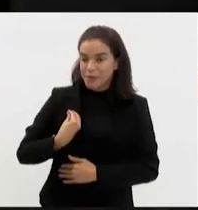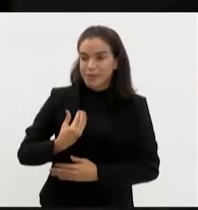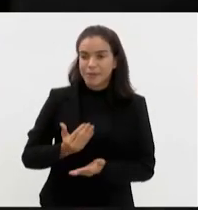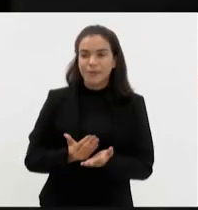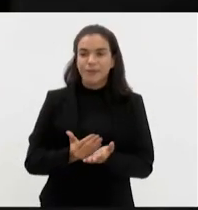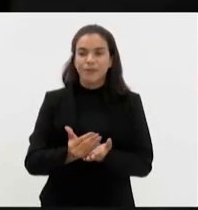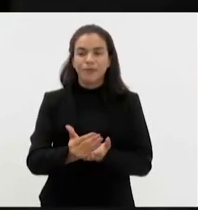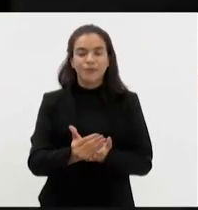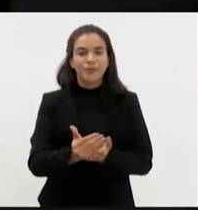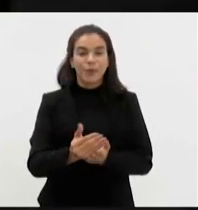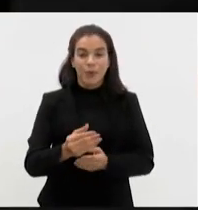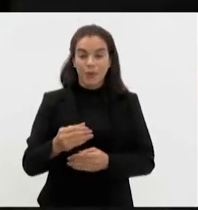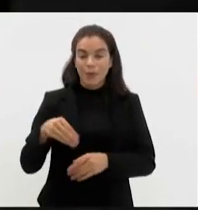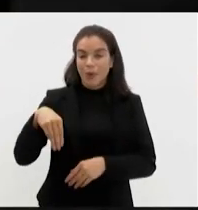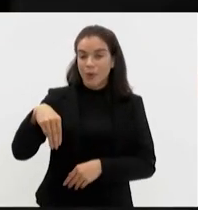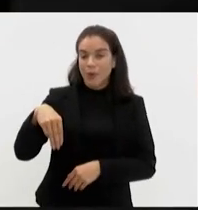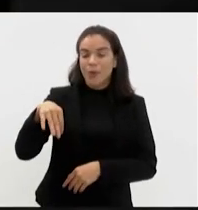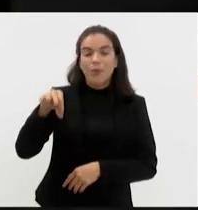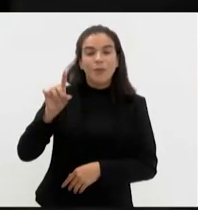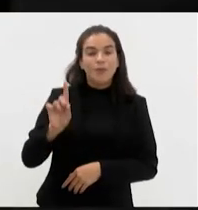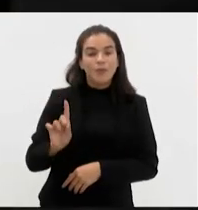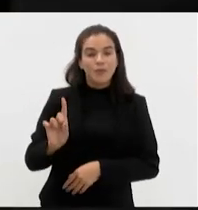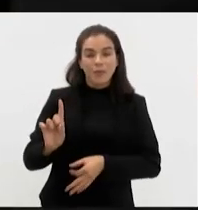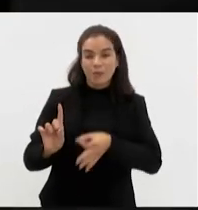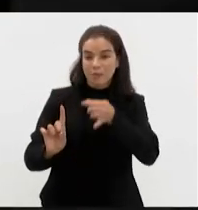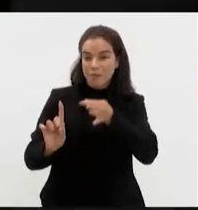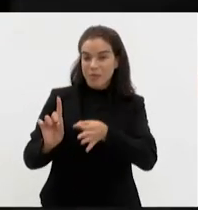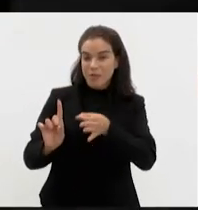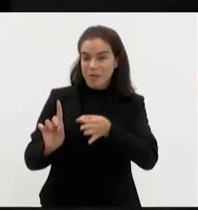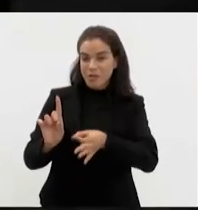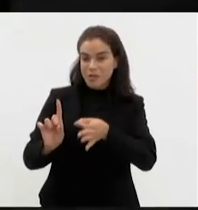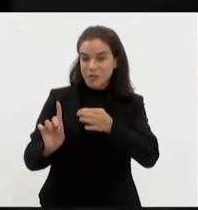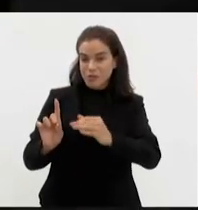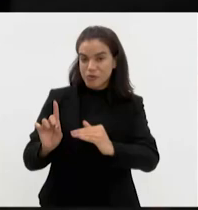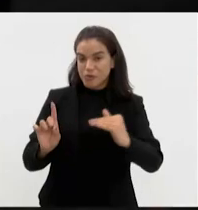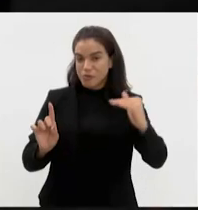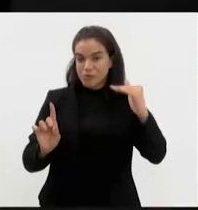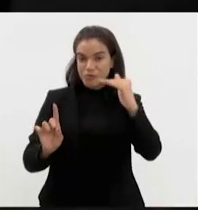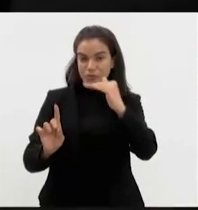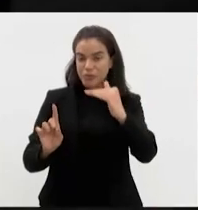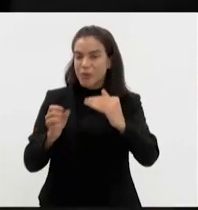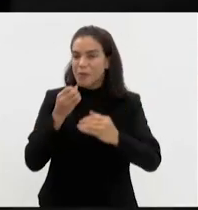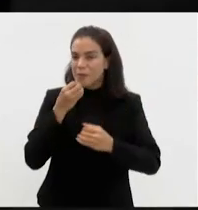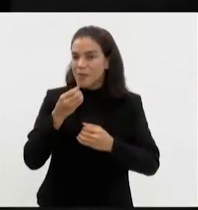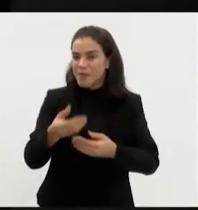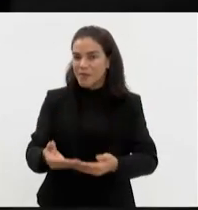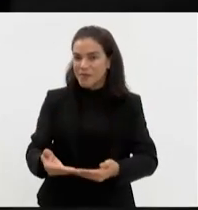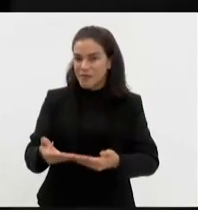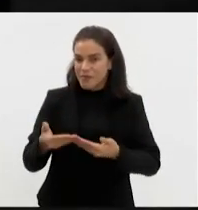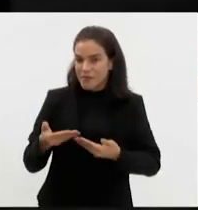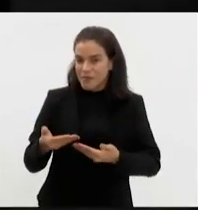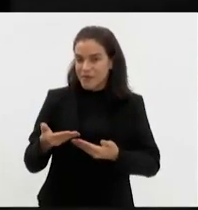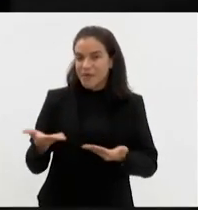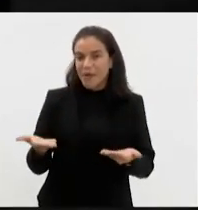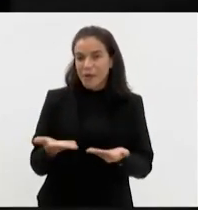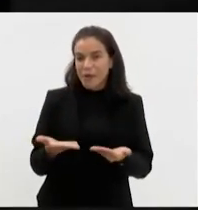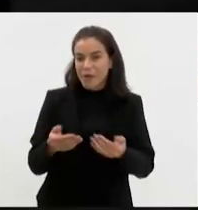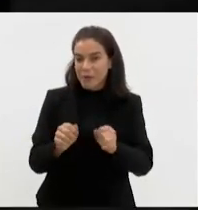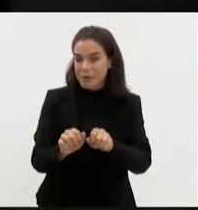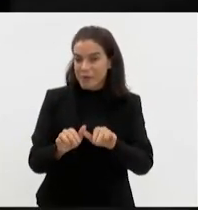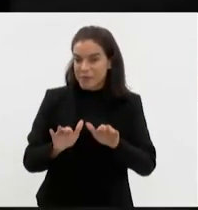ano pelo Ministro Floriano de Azevedo aqui ao meu lado seja bem-vindo a este Parlamento